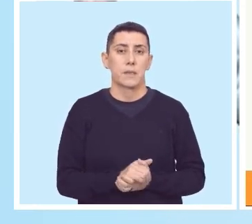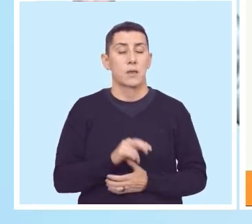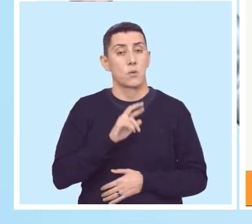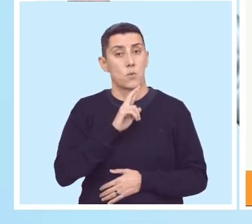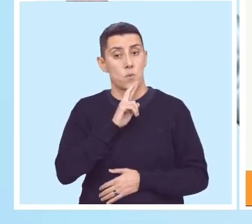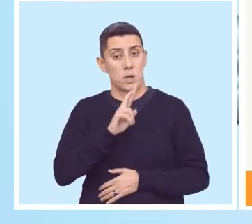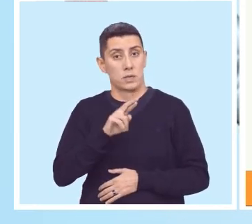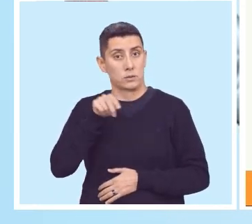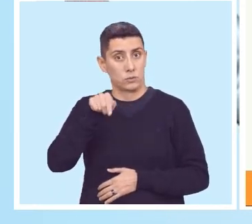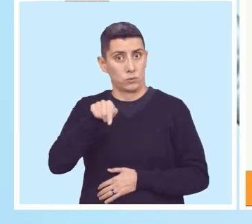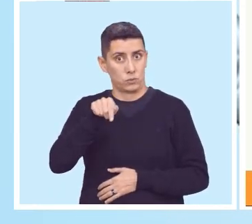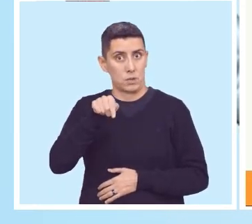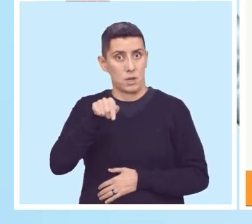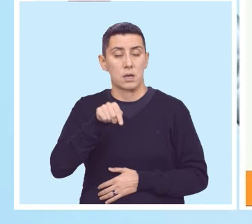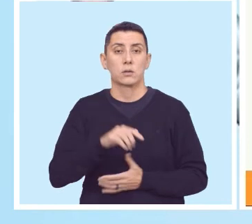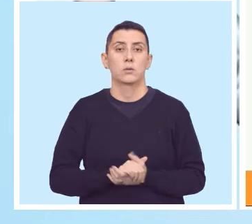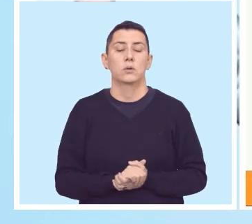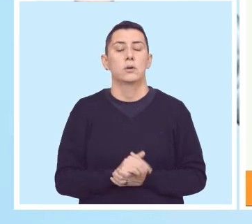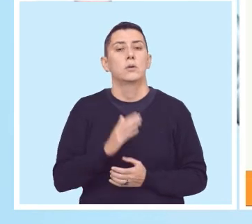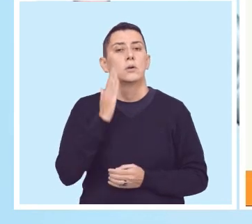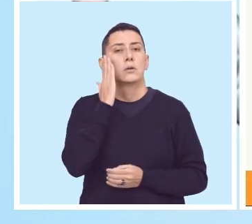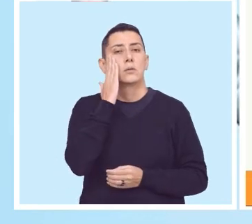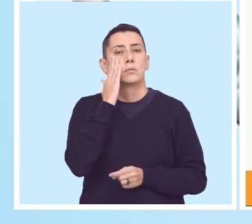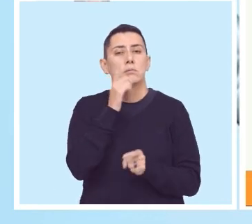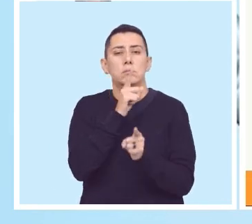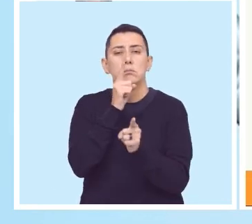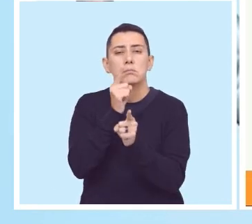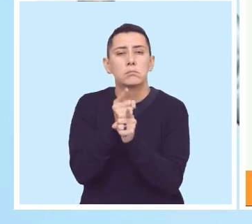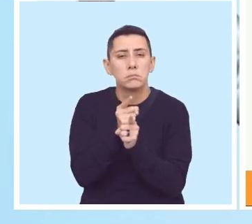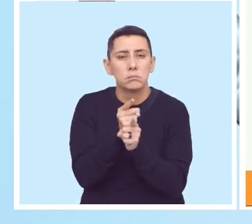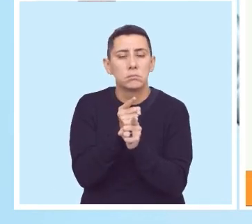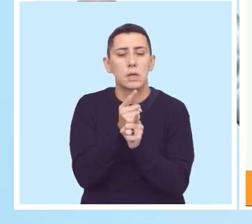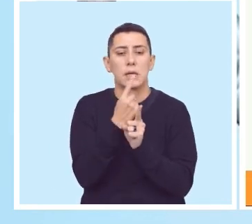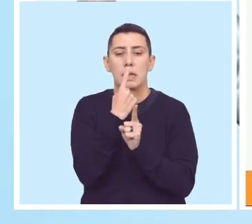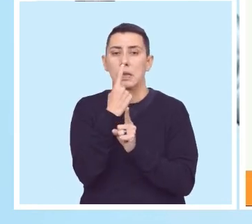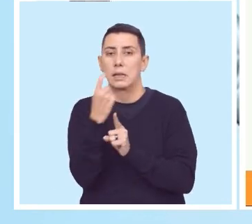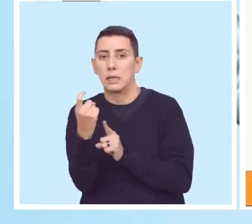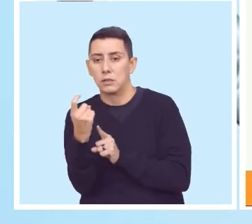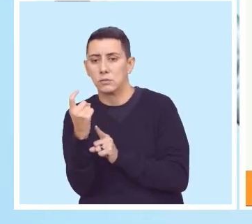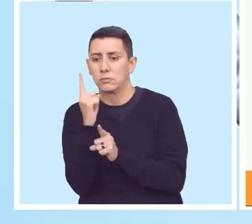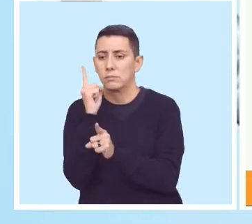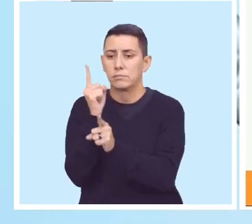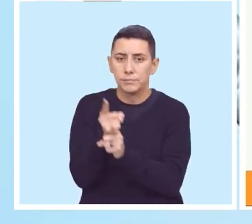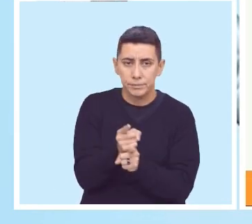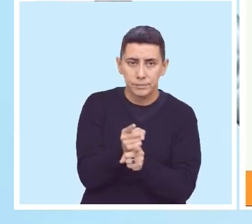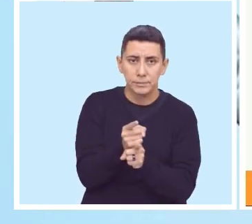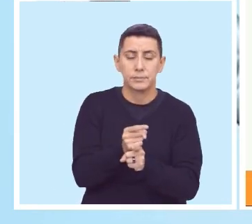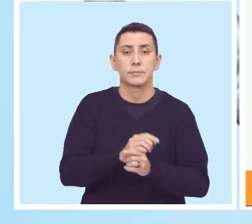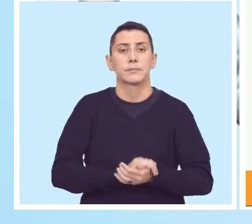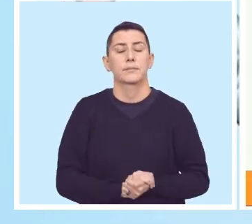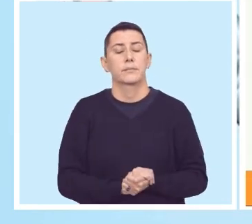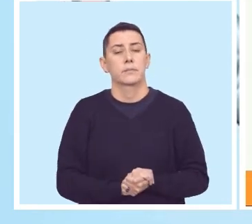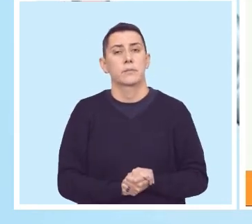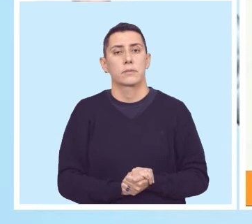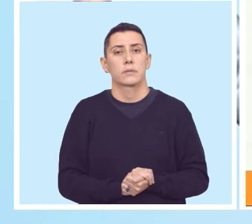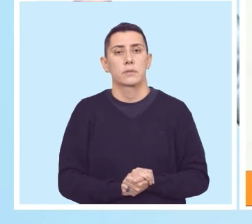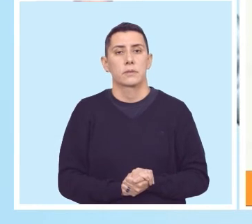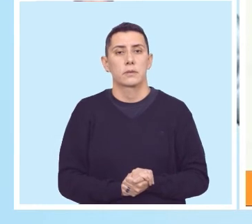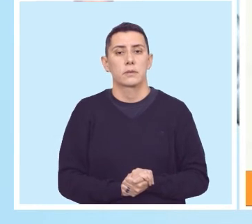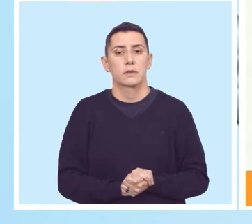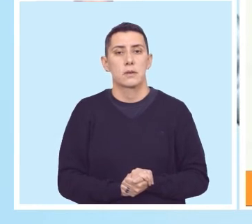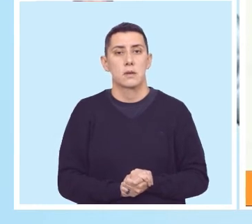classificação, que consiste na detecção de lixo em uma determinada